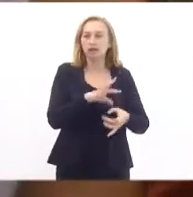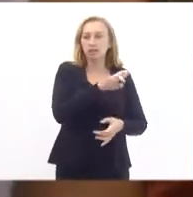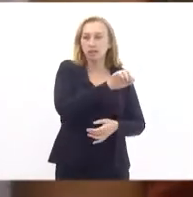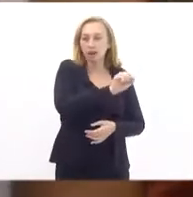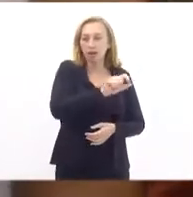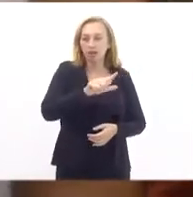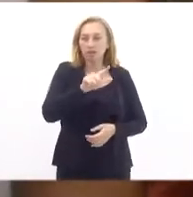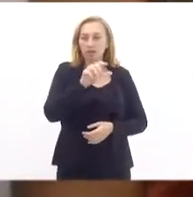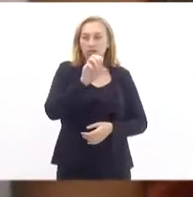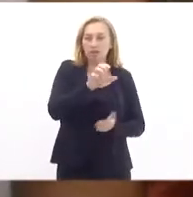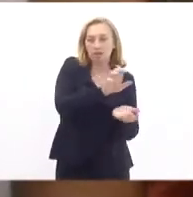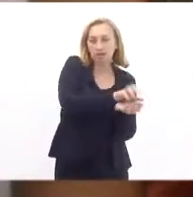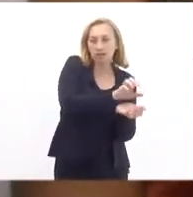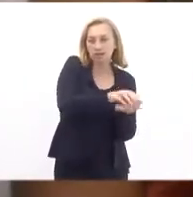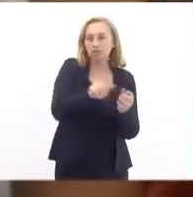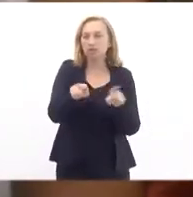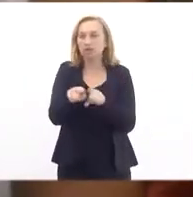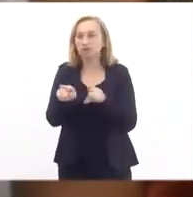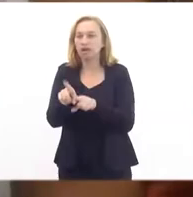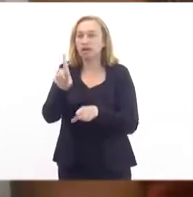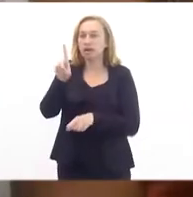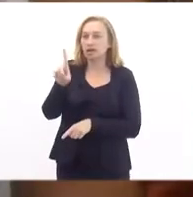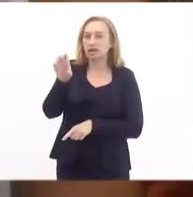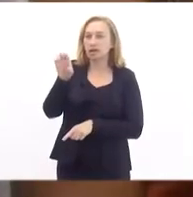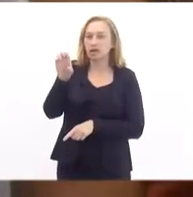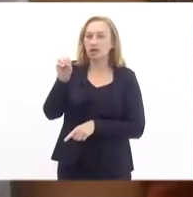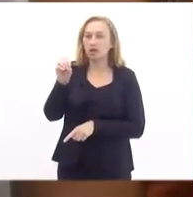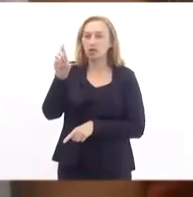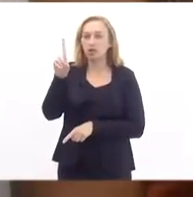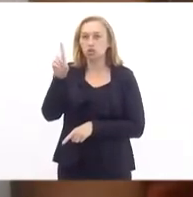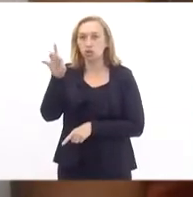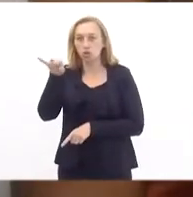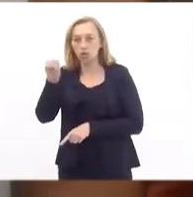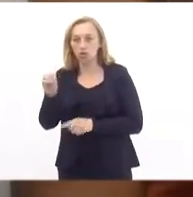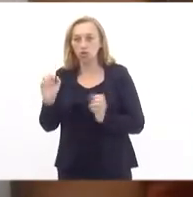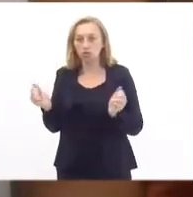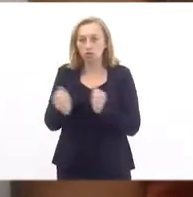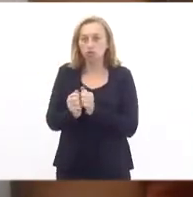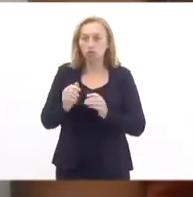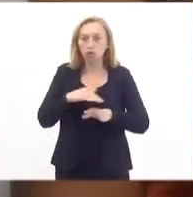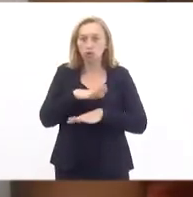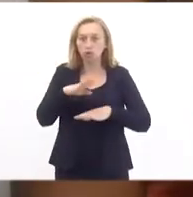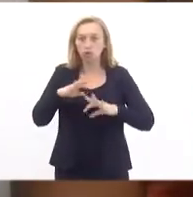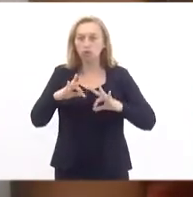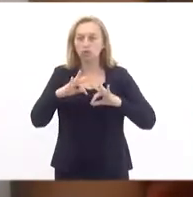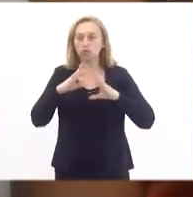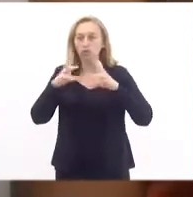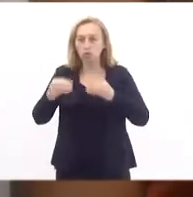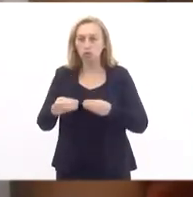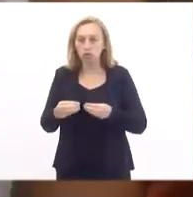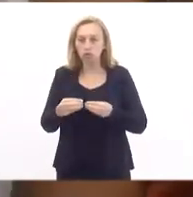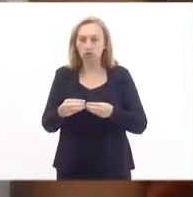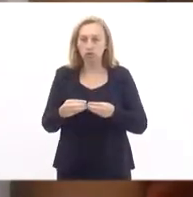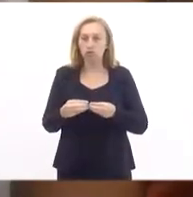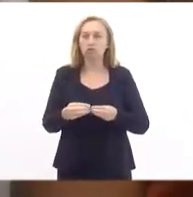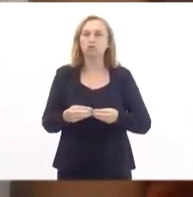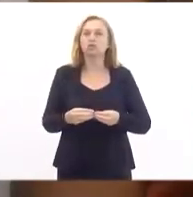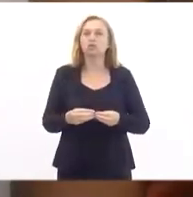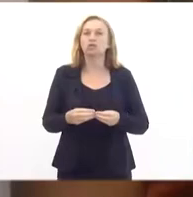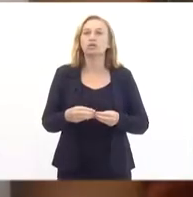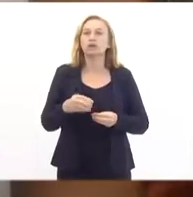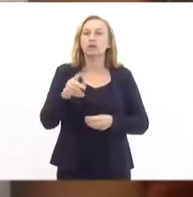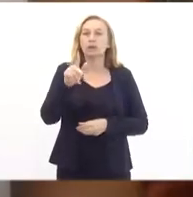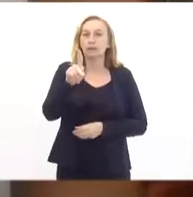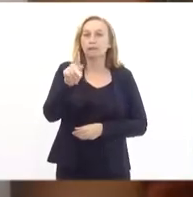o ramal Deodoro, né? Na verdade, juntou os dois e tudo passou a separador, né? Essa aqui é a queixa, né? Entendo do usuário,